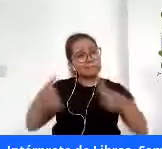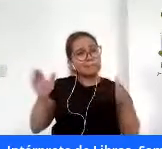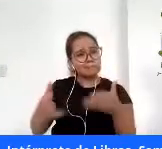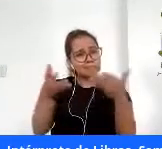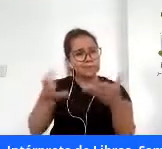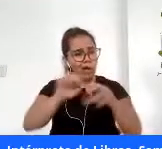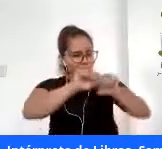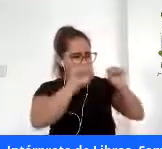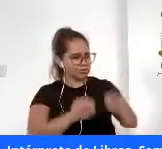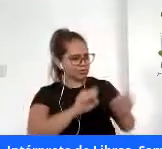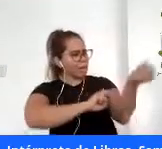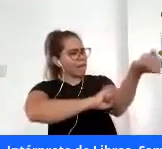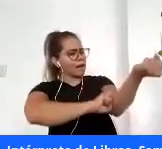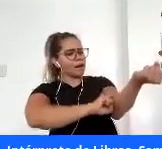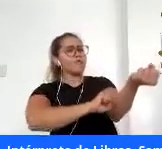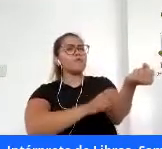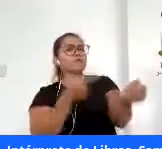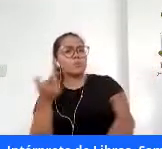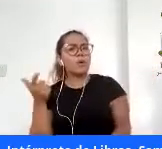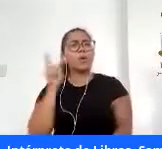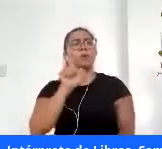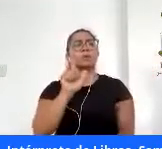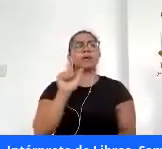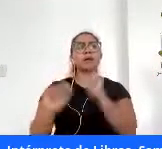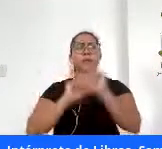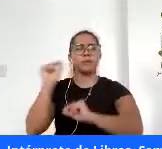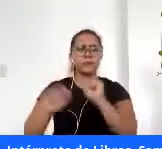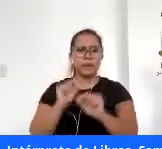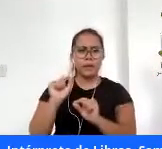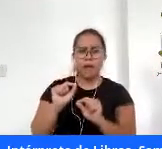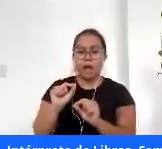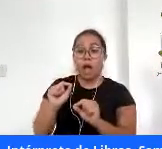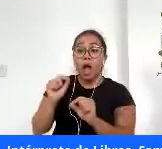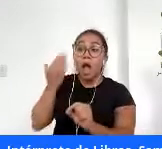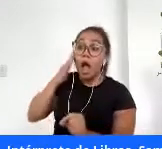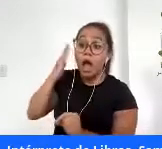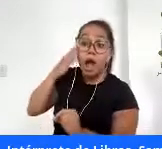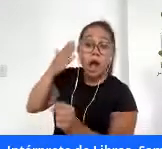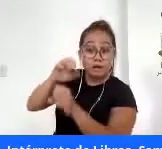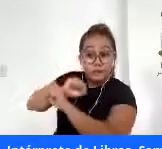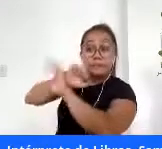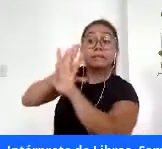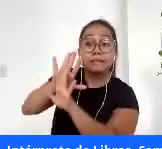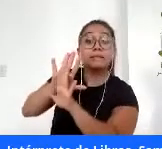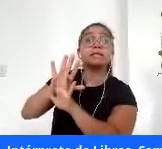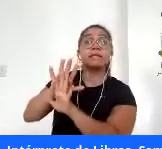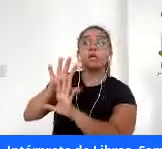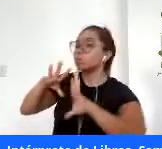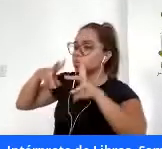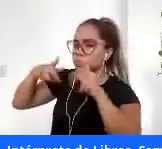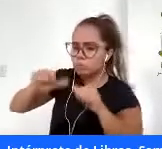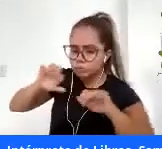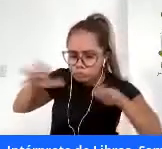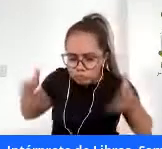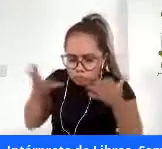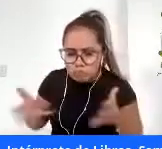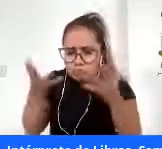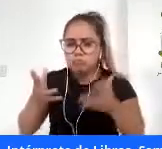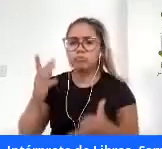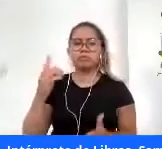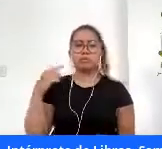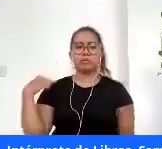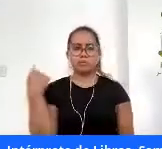sistema nervoso ele é capaz de decifrar, compreender, interpretar todos esses estímulos que estão à nossa